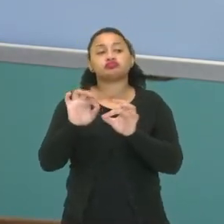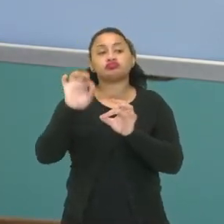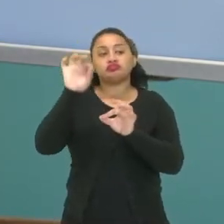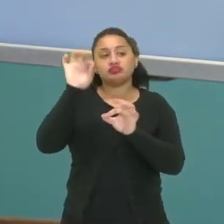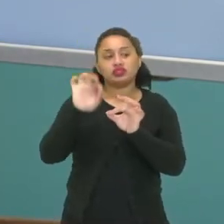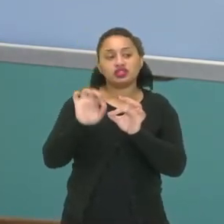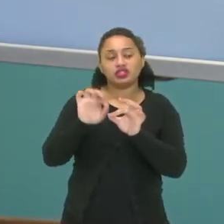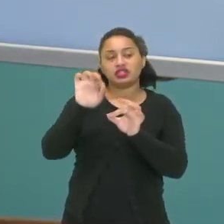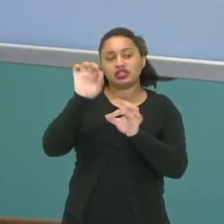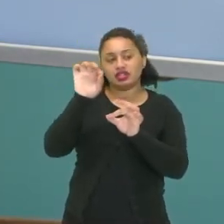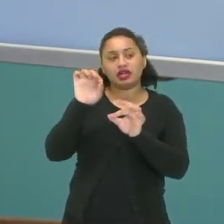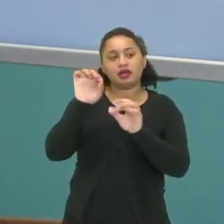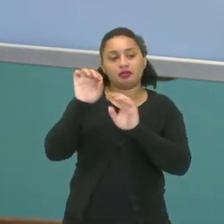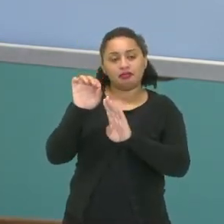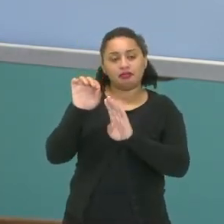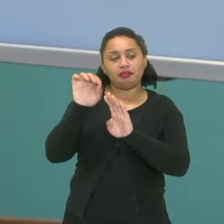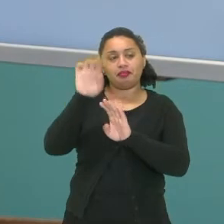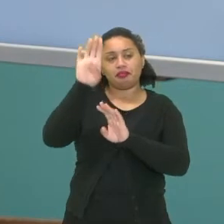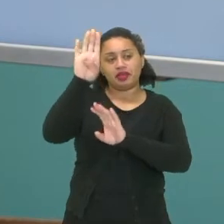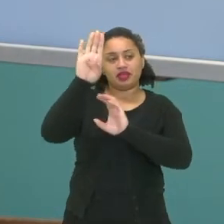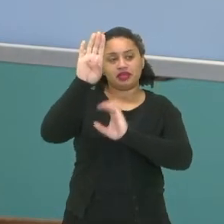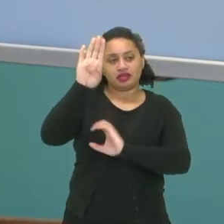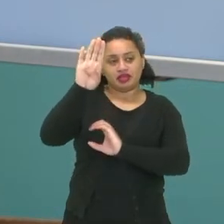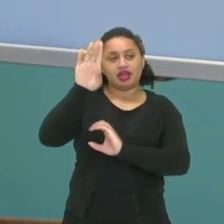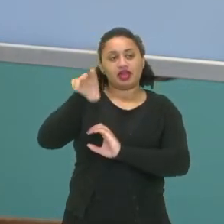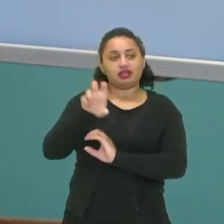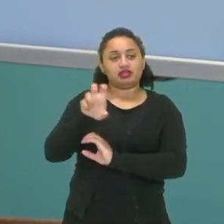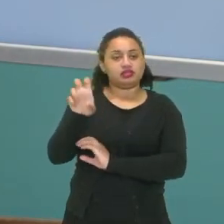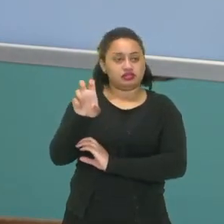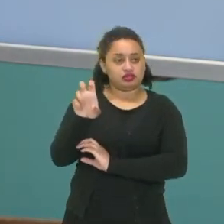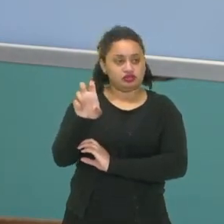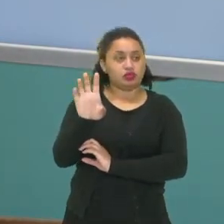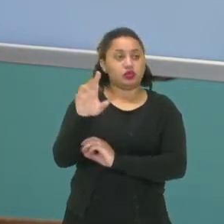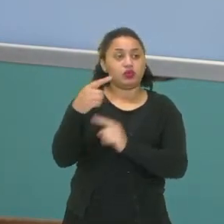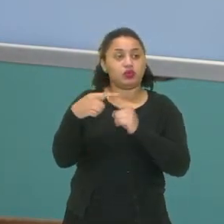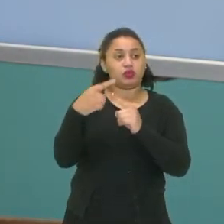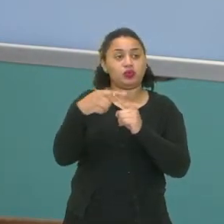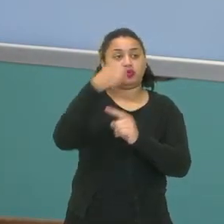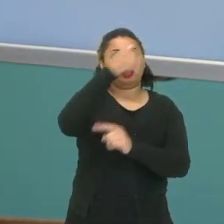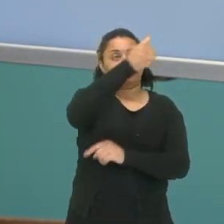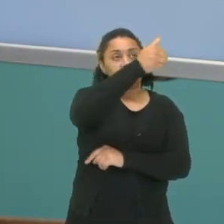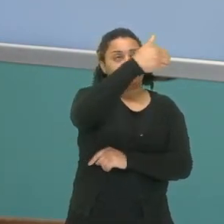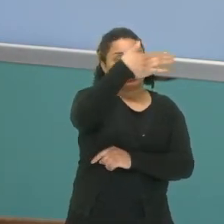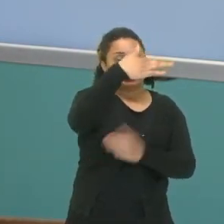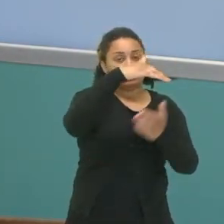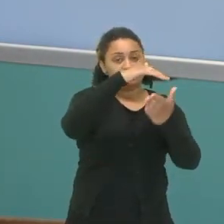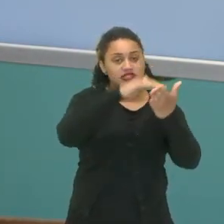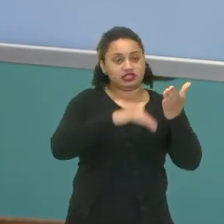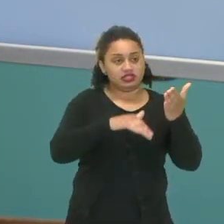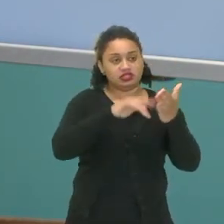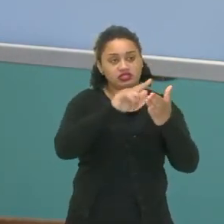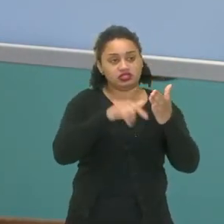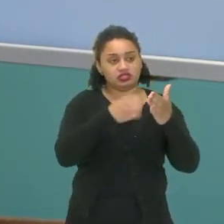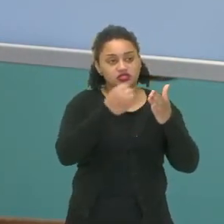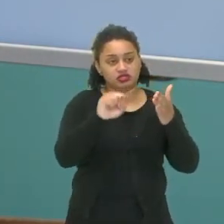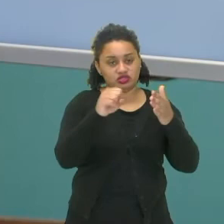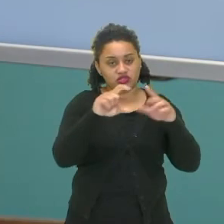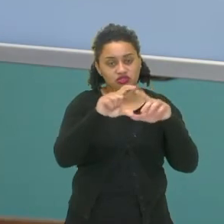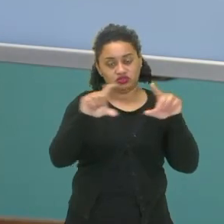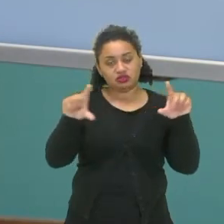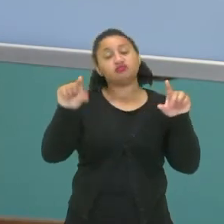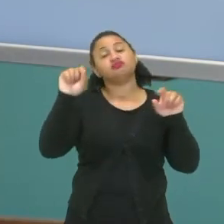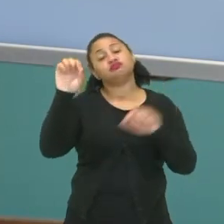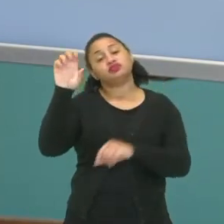a distância de B até C, que é 5 km, né? A distância daqui até aqui, a diferença que é 5